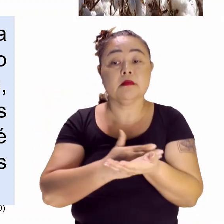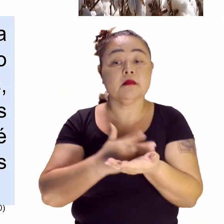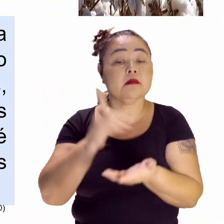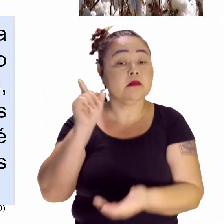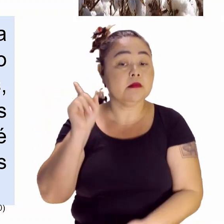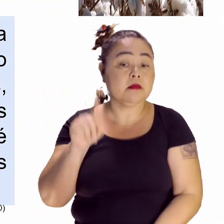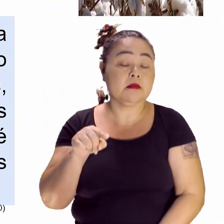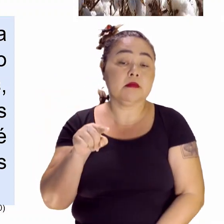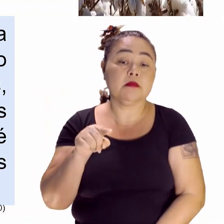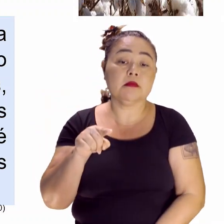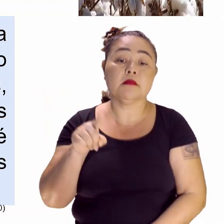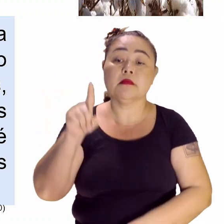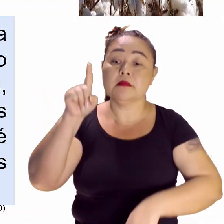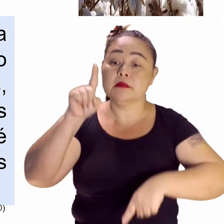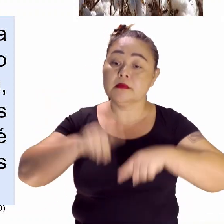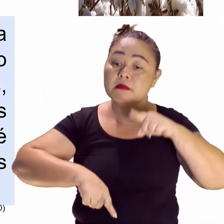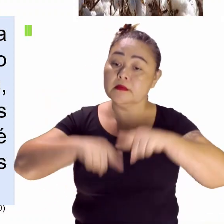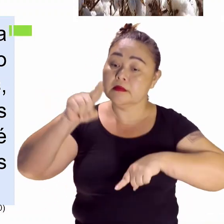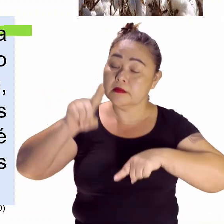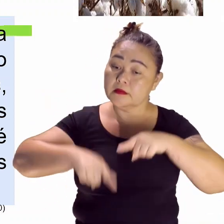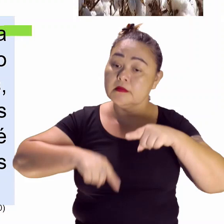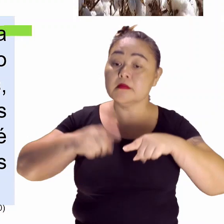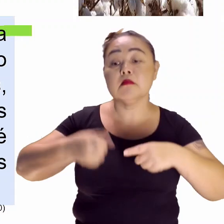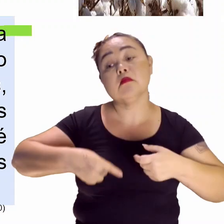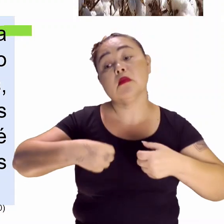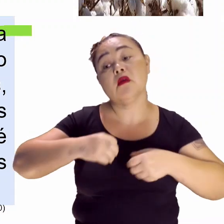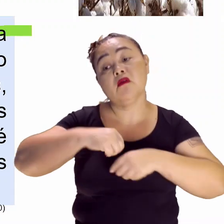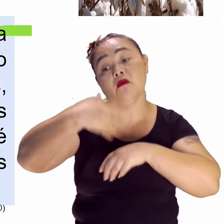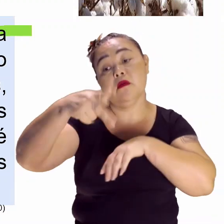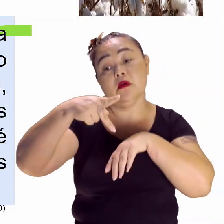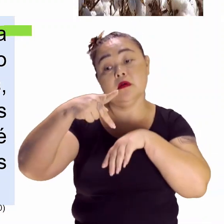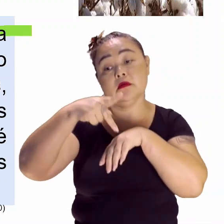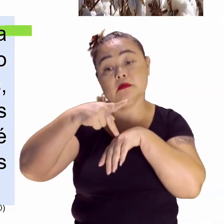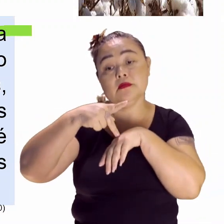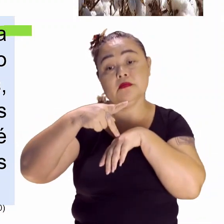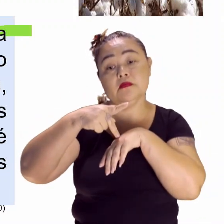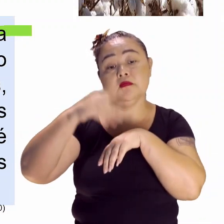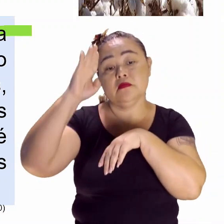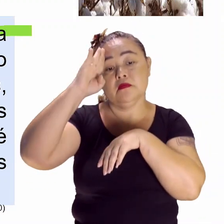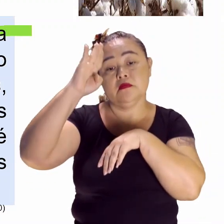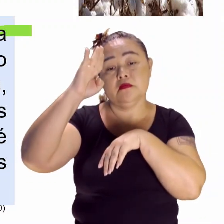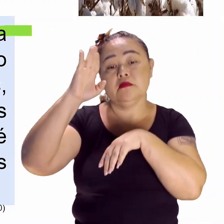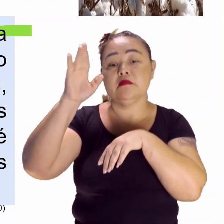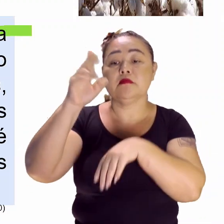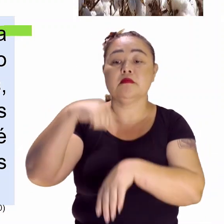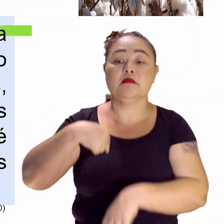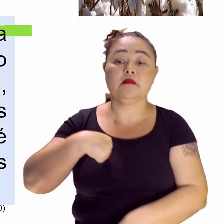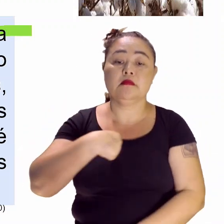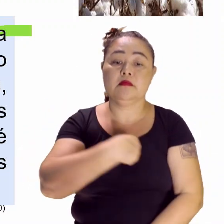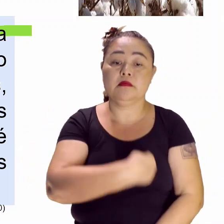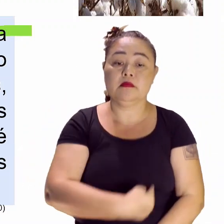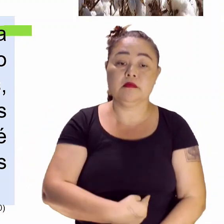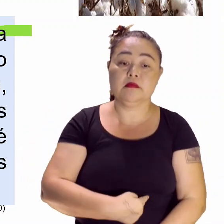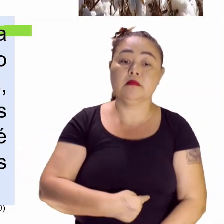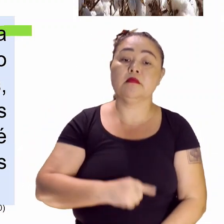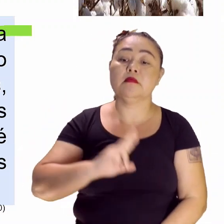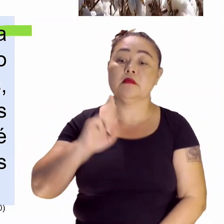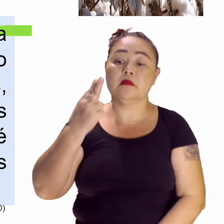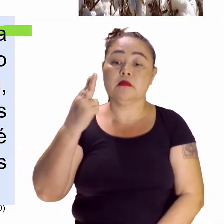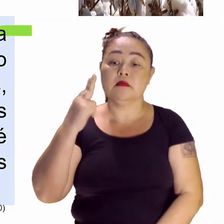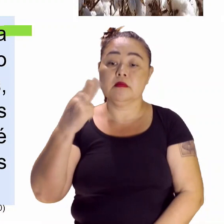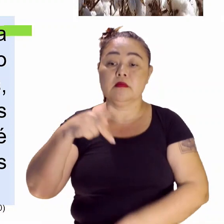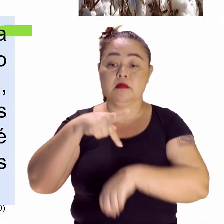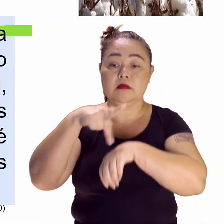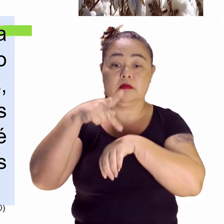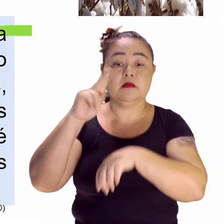sendo um produto para exportação aqui exatamente principalmente para China e Uruguai